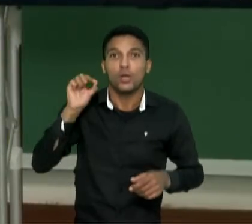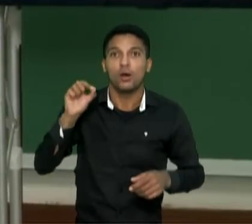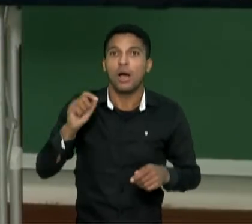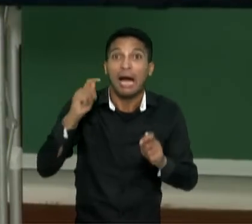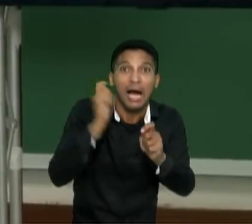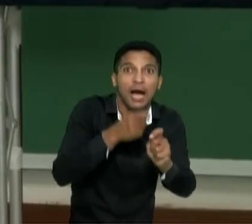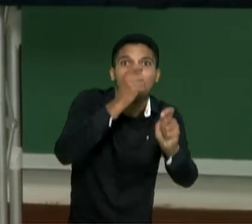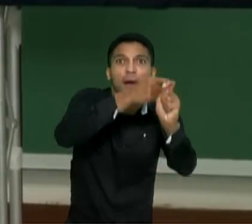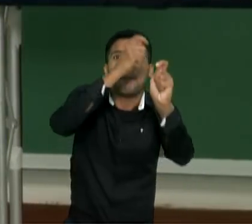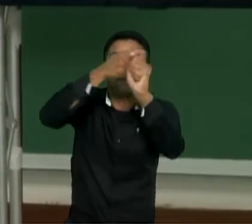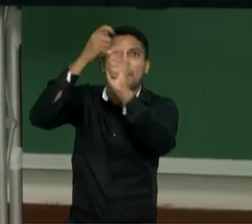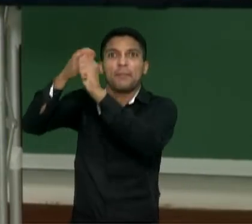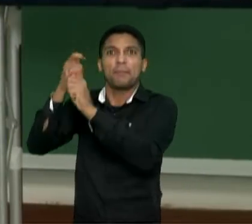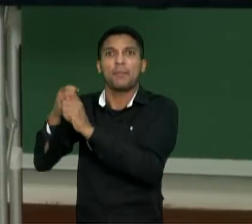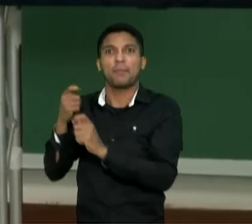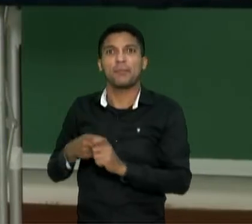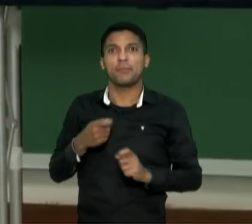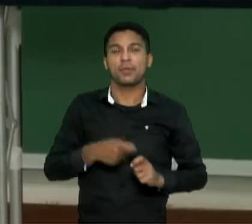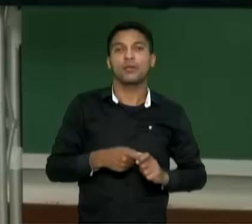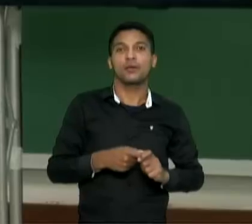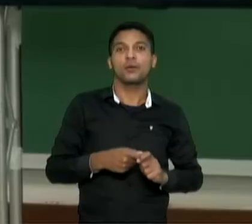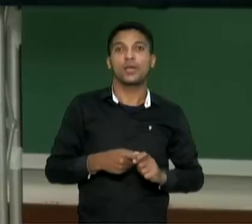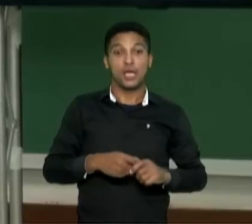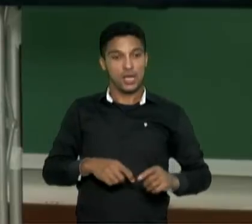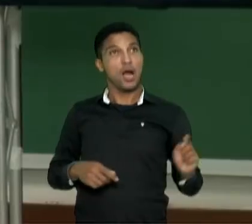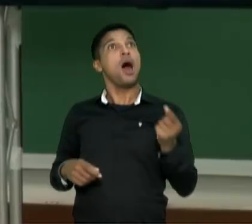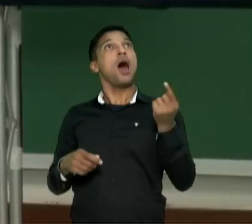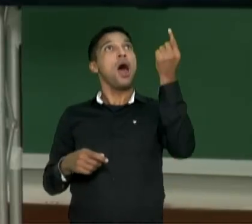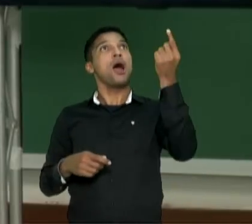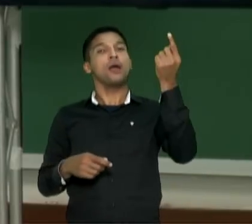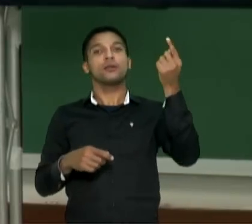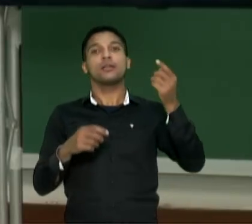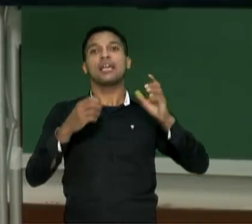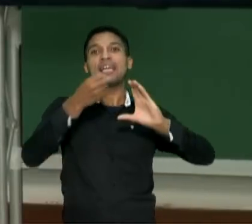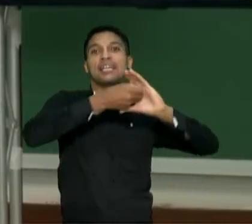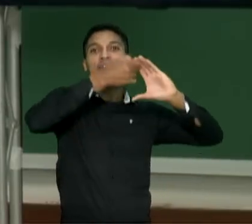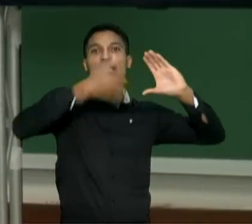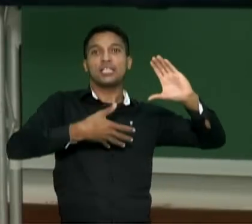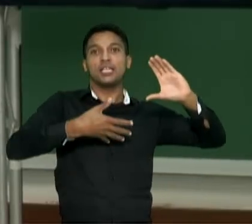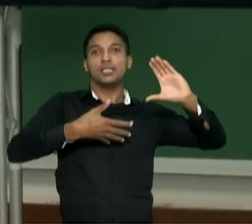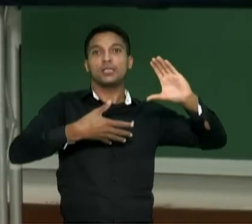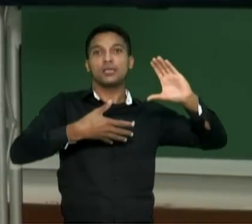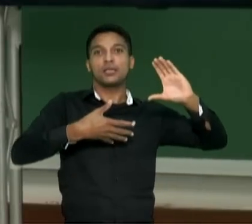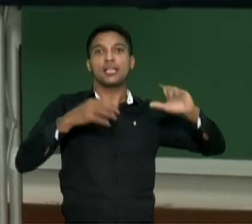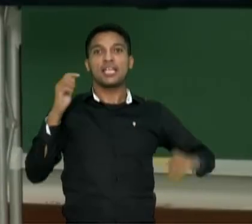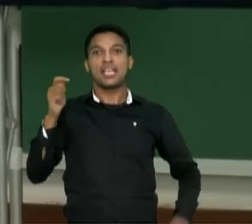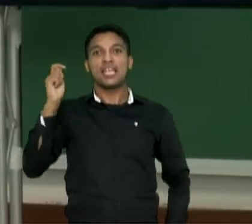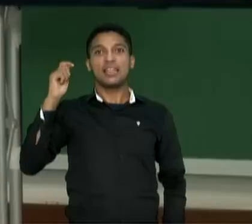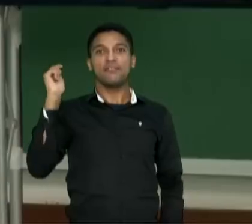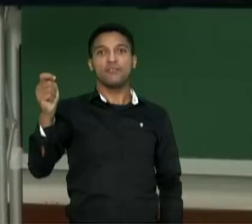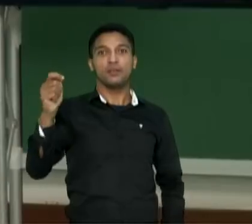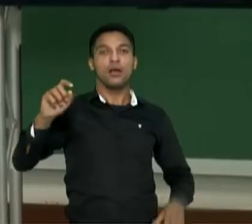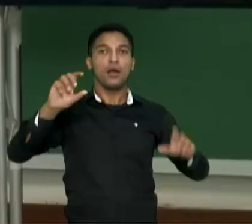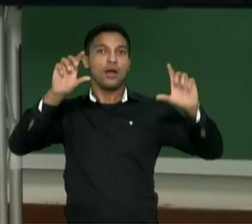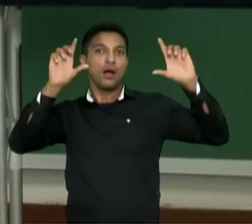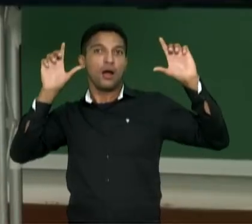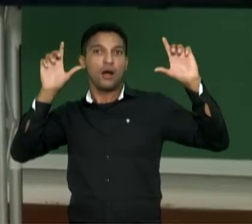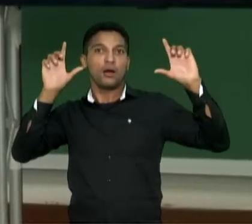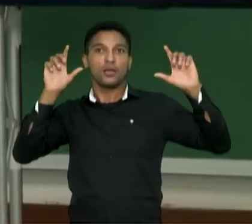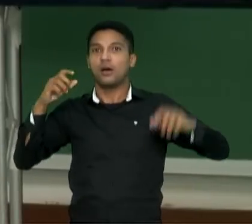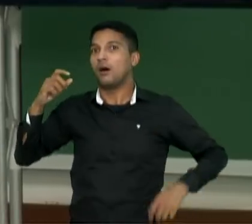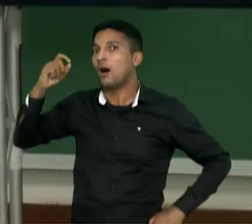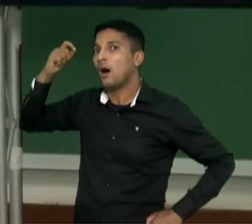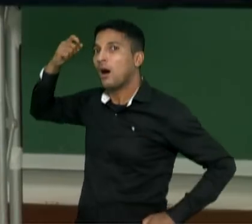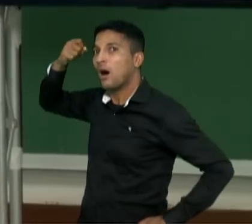de divindade, né, para o Davi. Então a pessoa tem que olhar para cima, assim, para observar a figura. Inclusive, talvez a